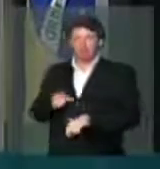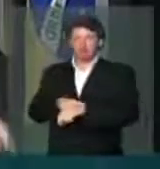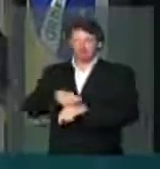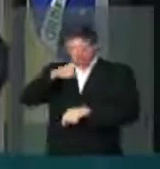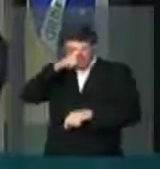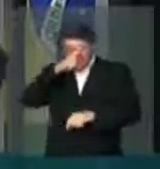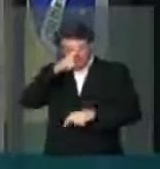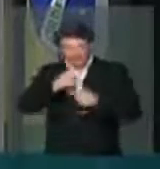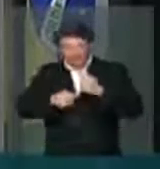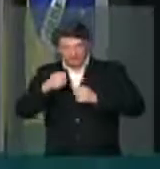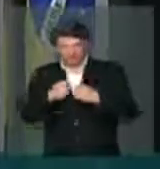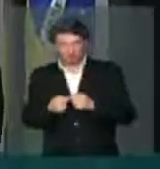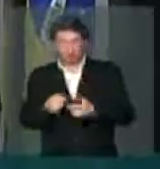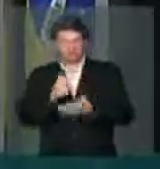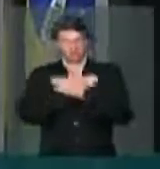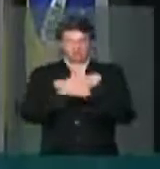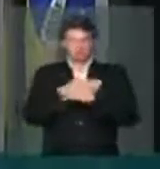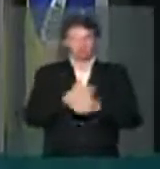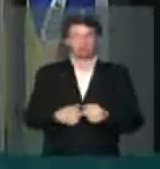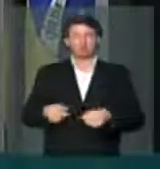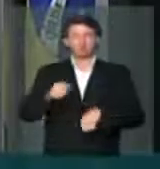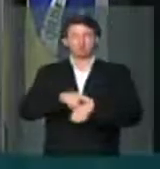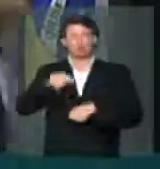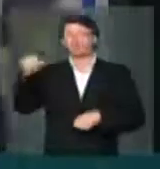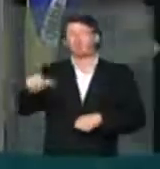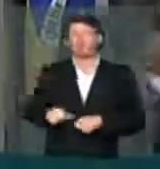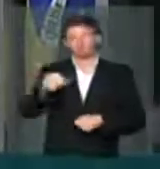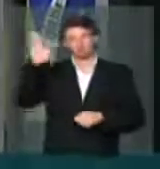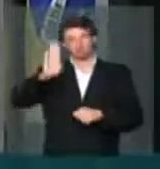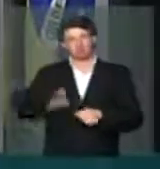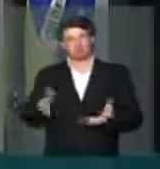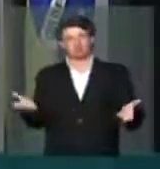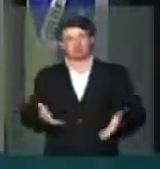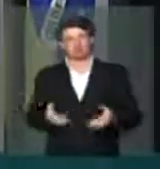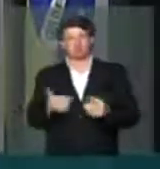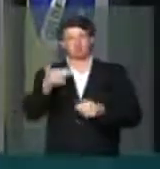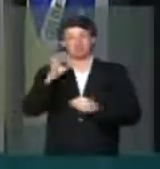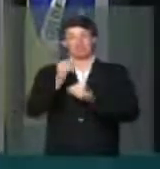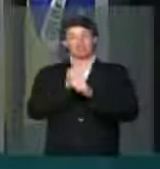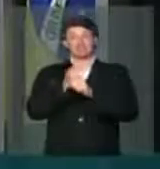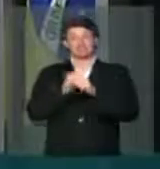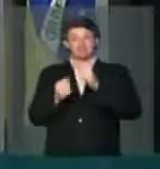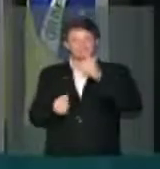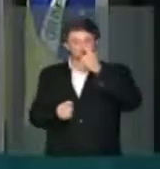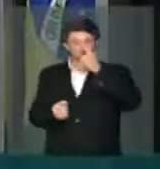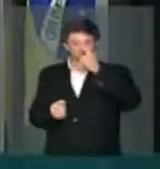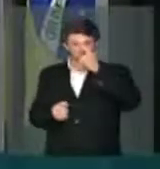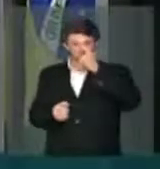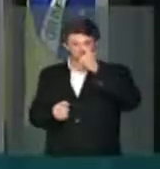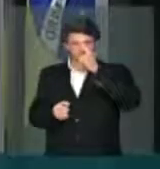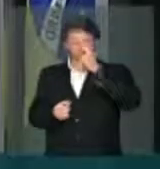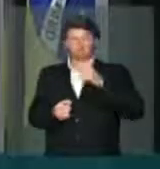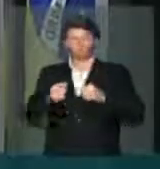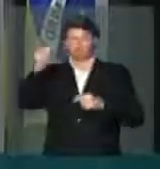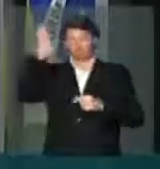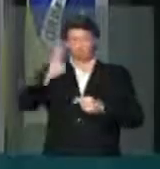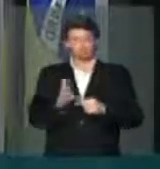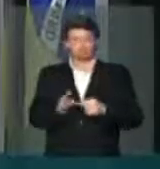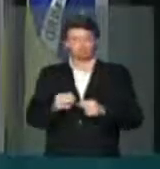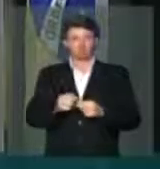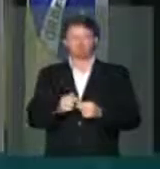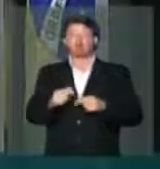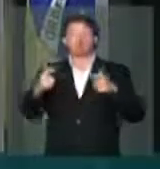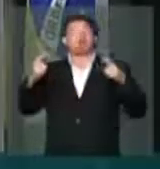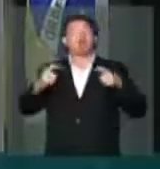da crise e do desemprego, do pior momento que o Brasil vive nos últimos 10, 12 anos. O Brasil não tem mais para